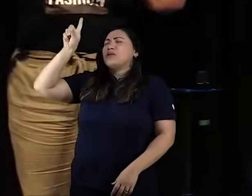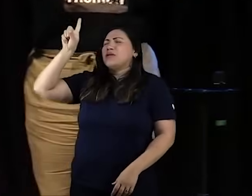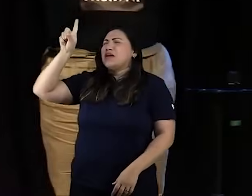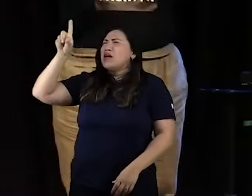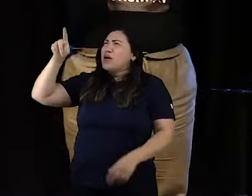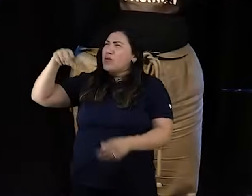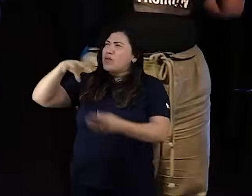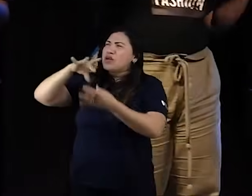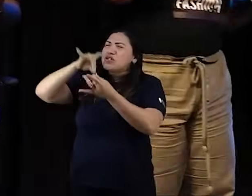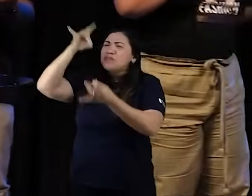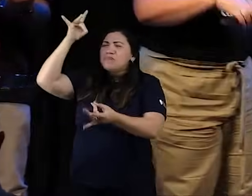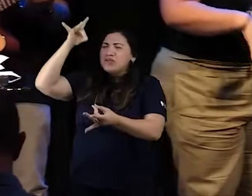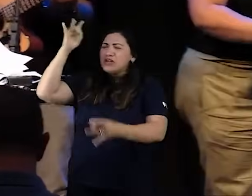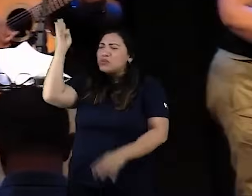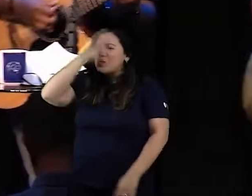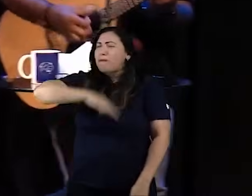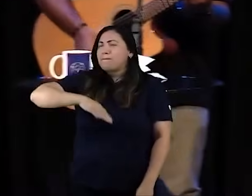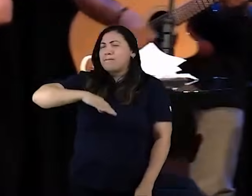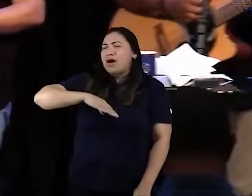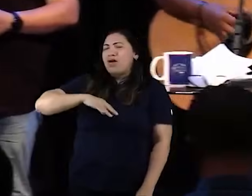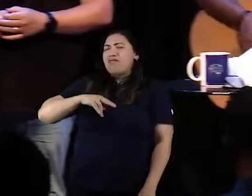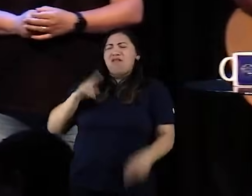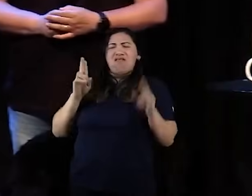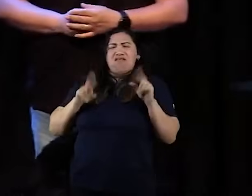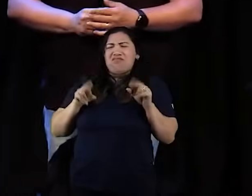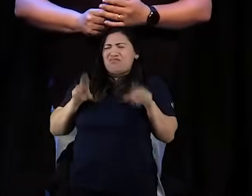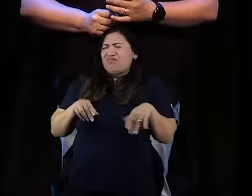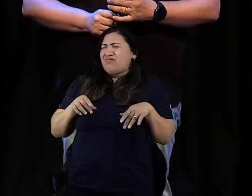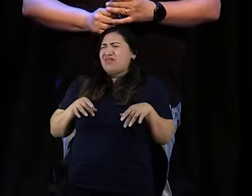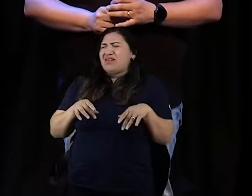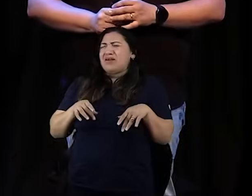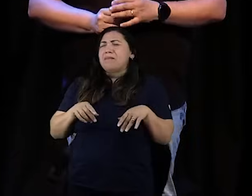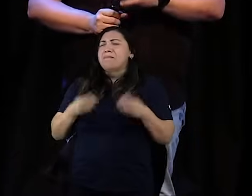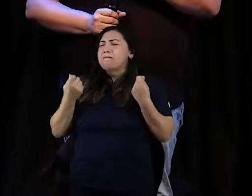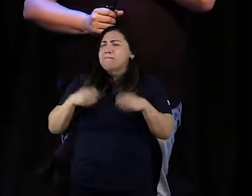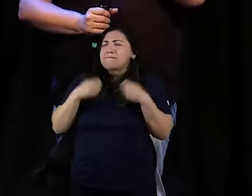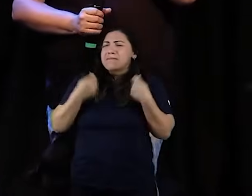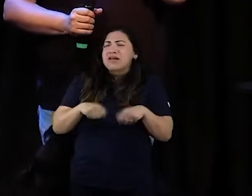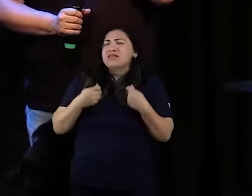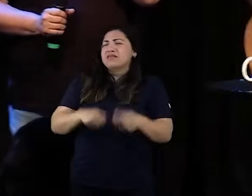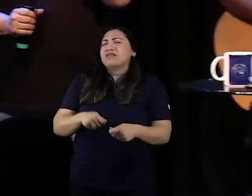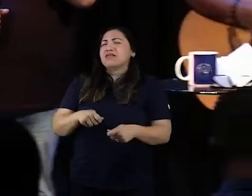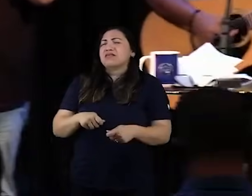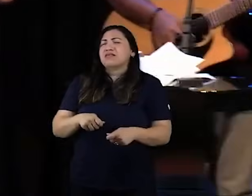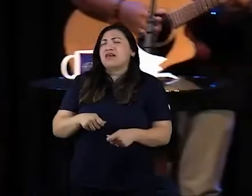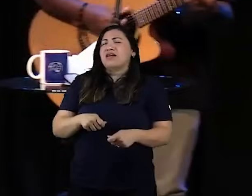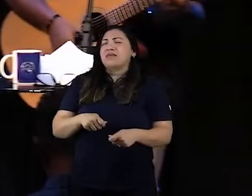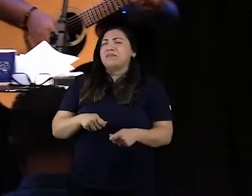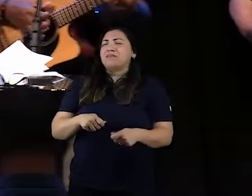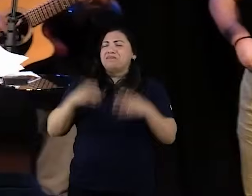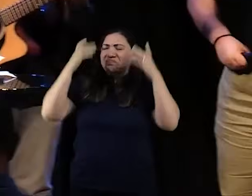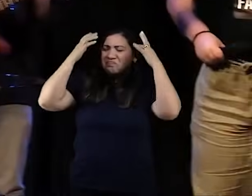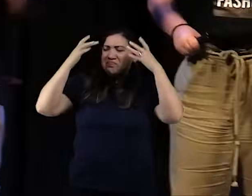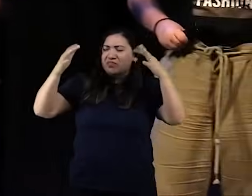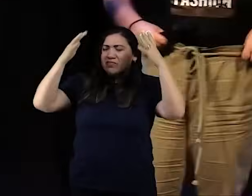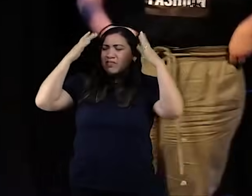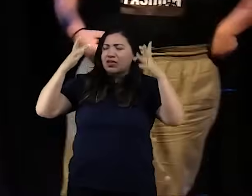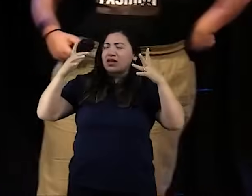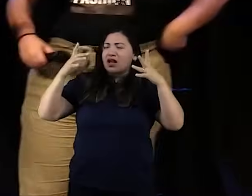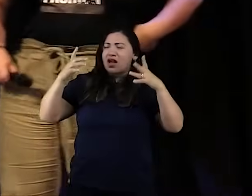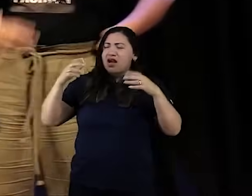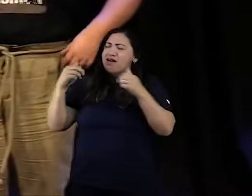verdade eu nunca precisei deles Se Eu segui os seus caminhos a tua benção vai me